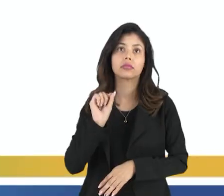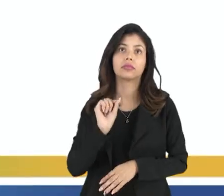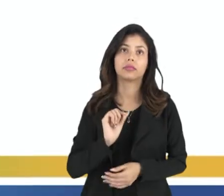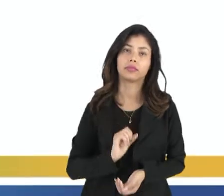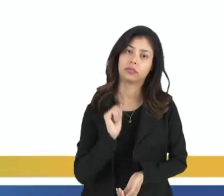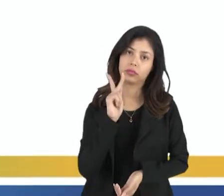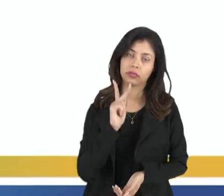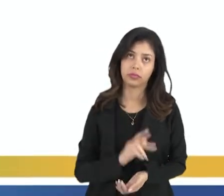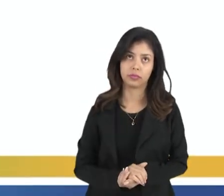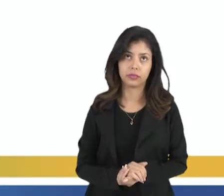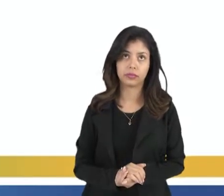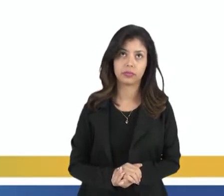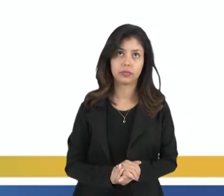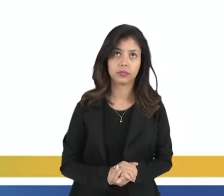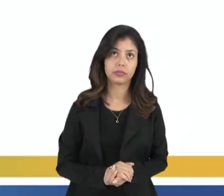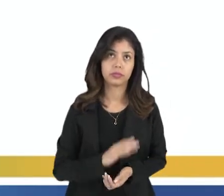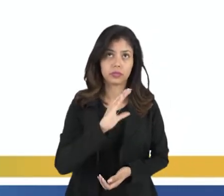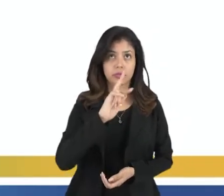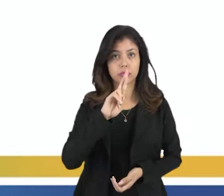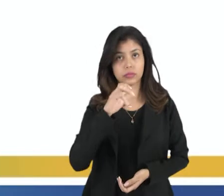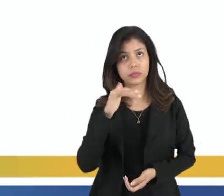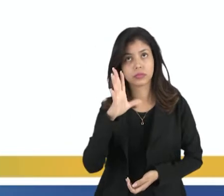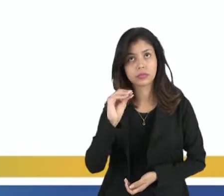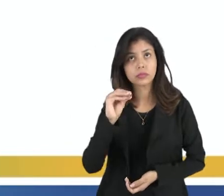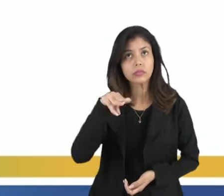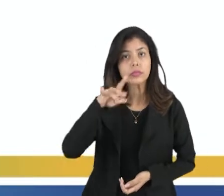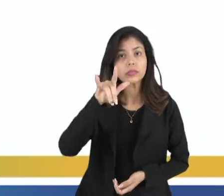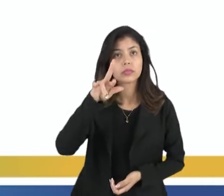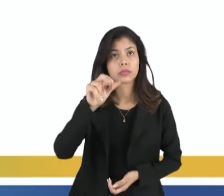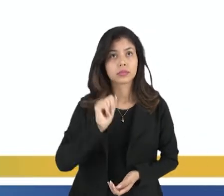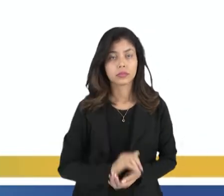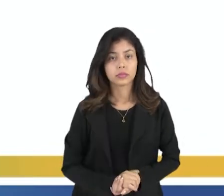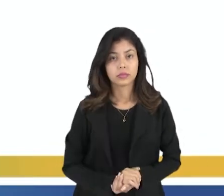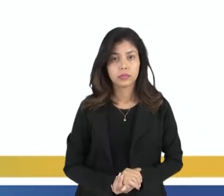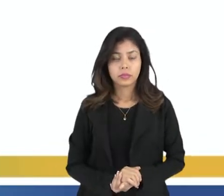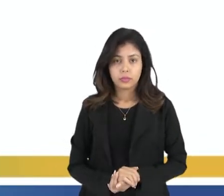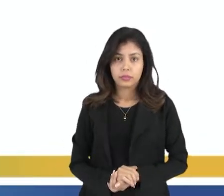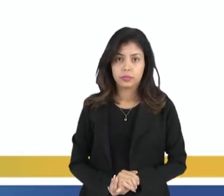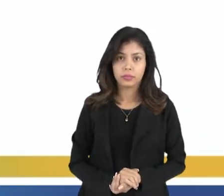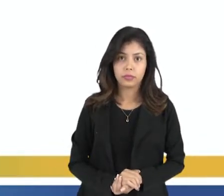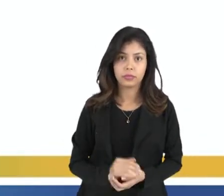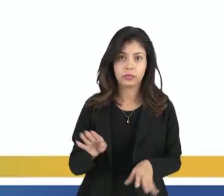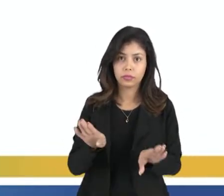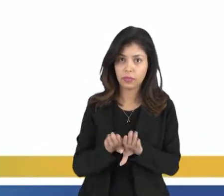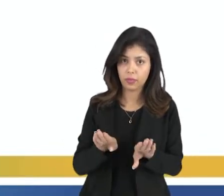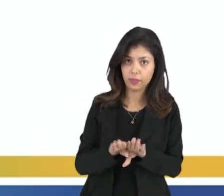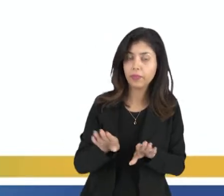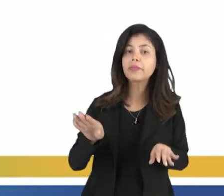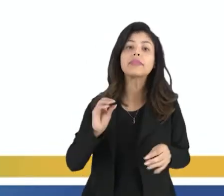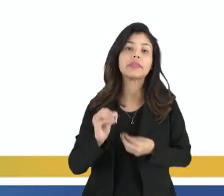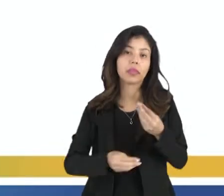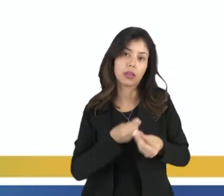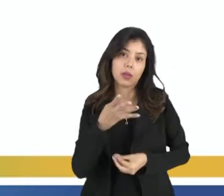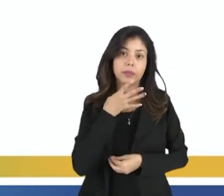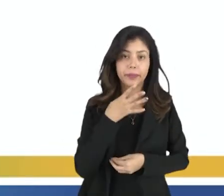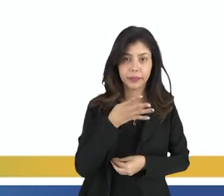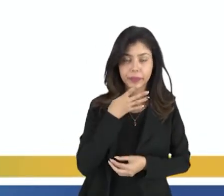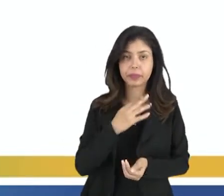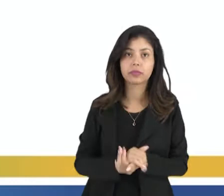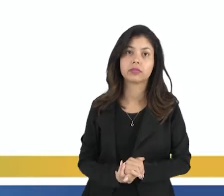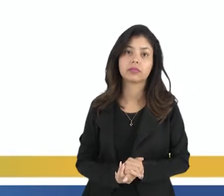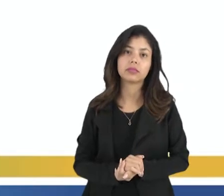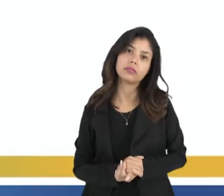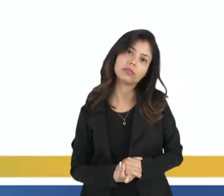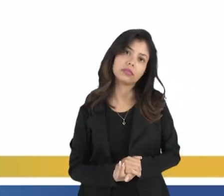ok? Então vamos lá para a Conjuração Mineira, né? A Conjuração Mineira, né? Inconfidência Mineira também como é conhecida,